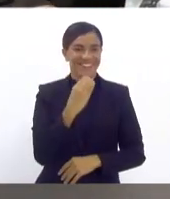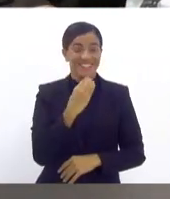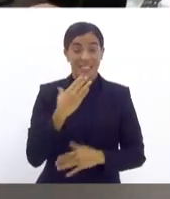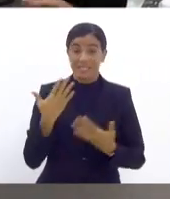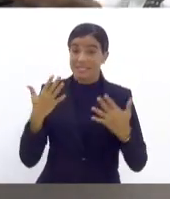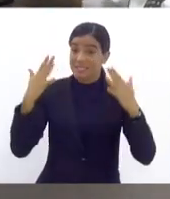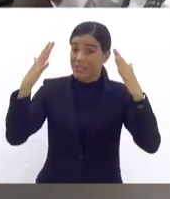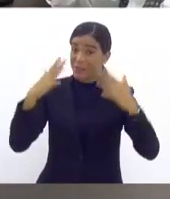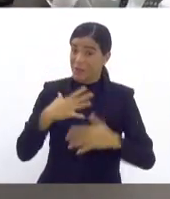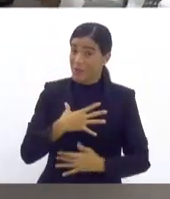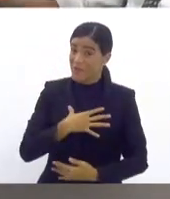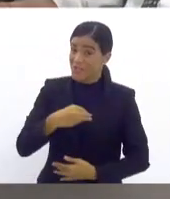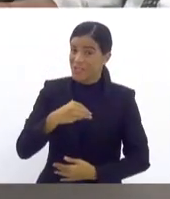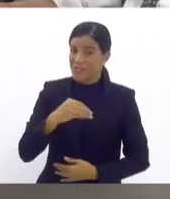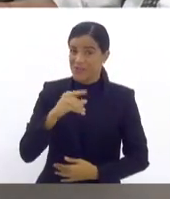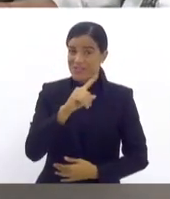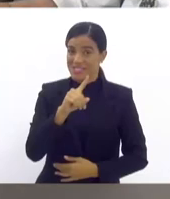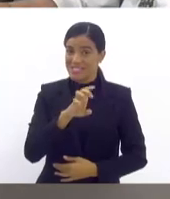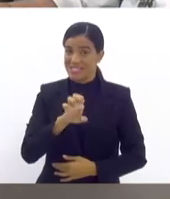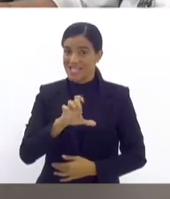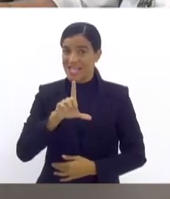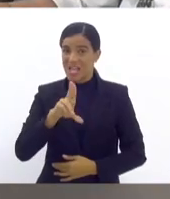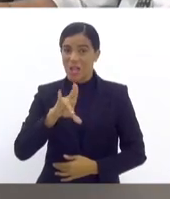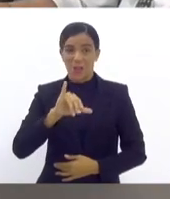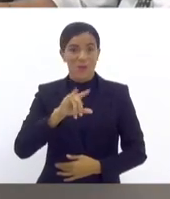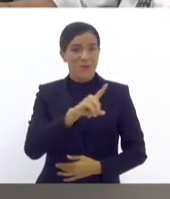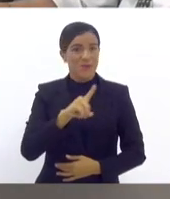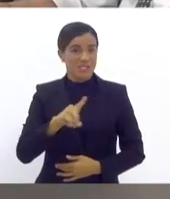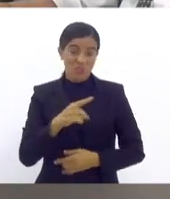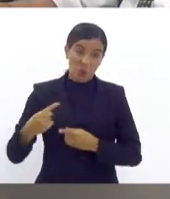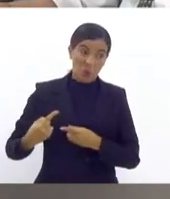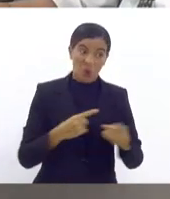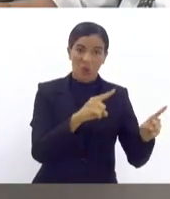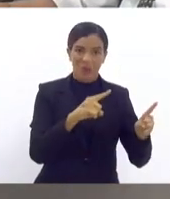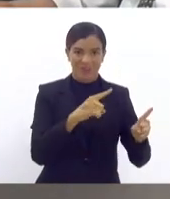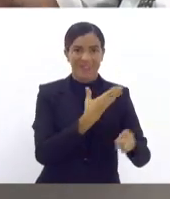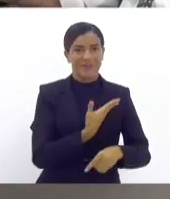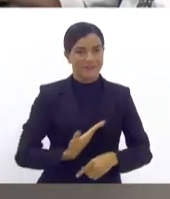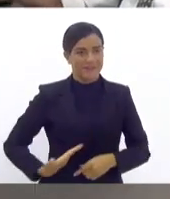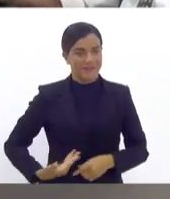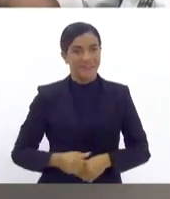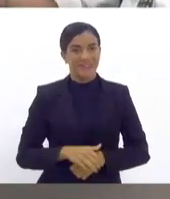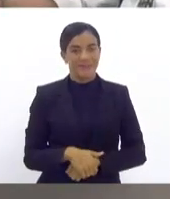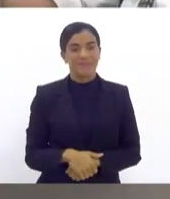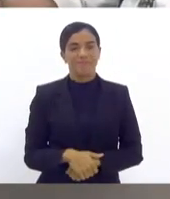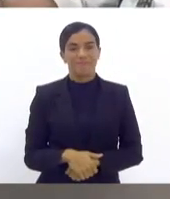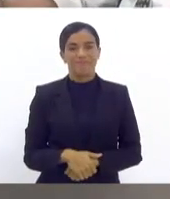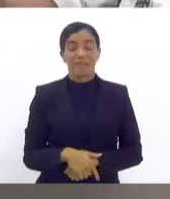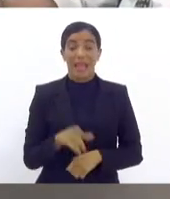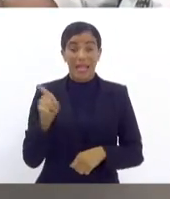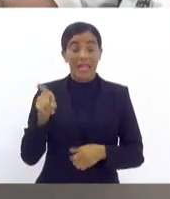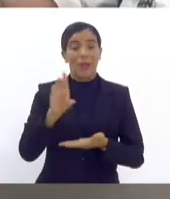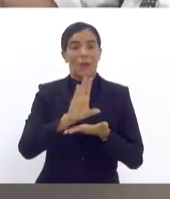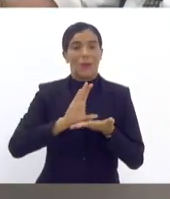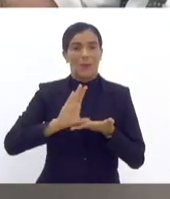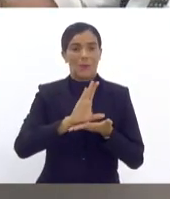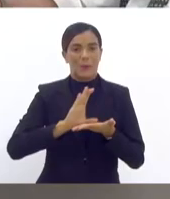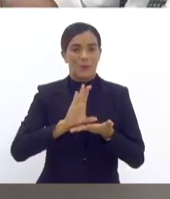Saudações do meu filho Zé Luiz, que tem em muita conta o governador. Verdade, verdade. É um conselheiro